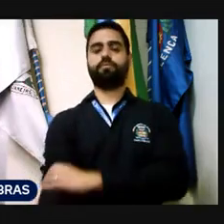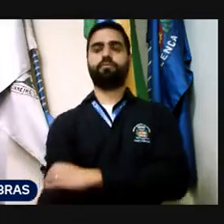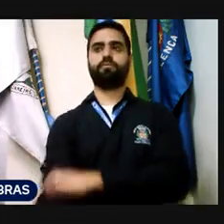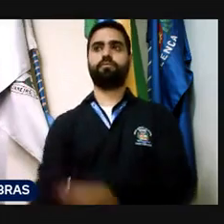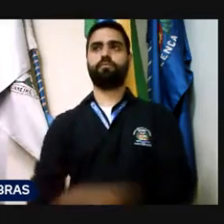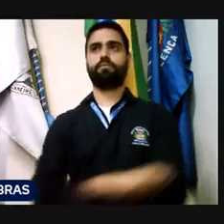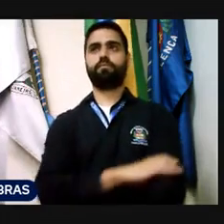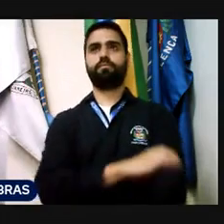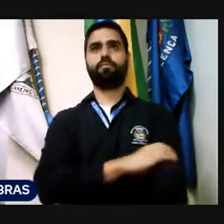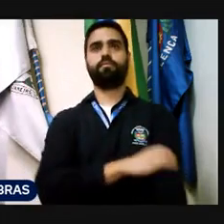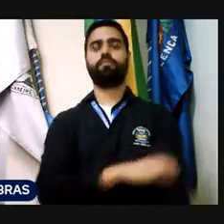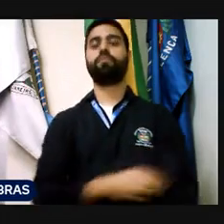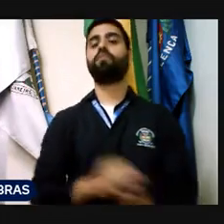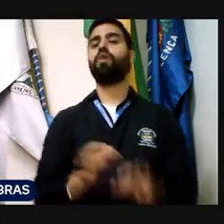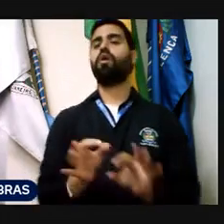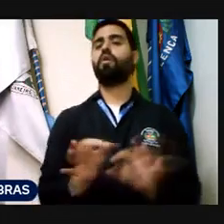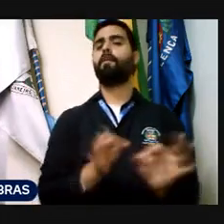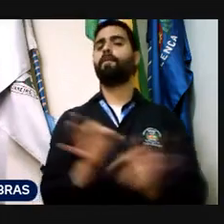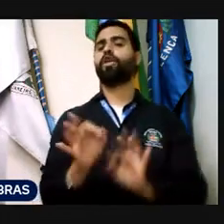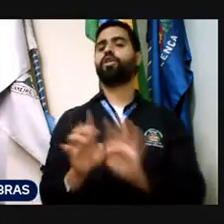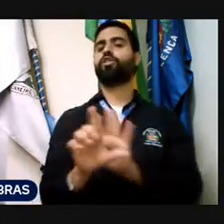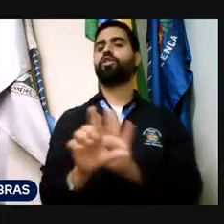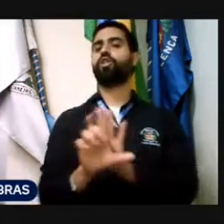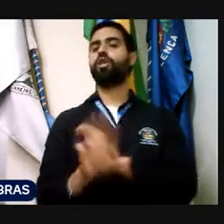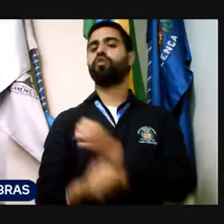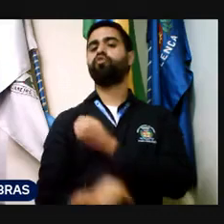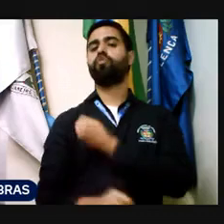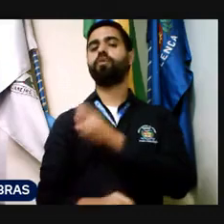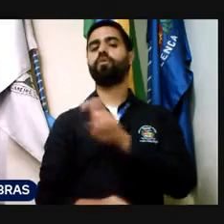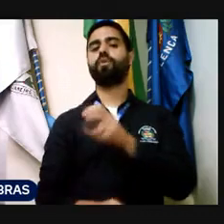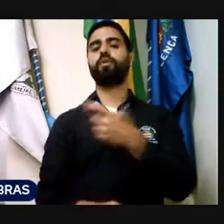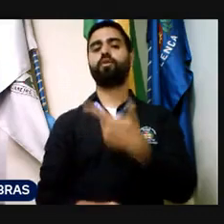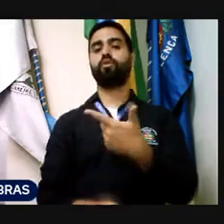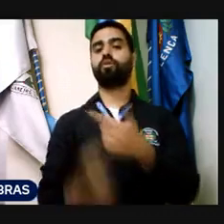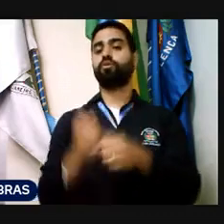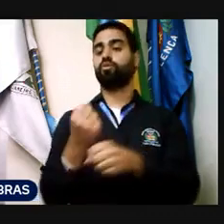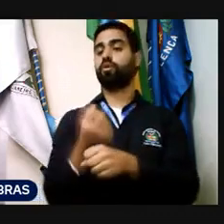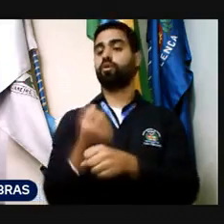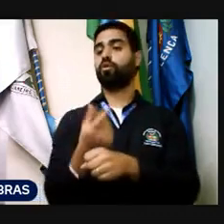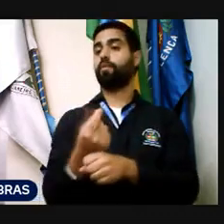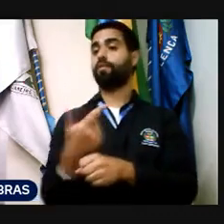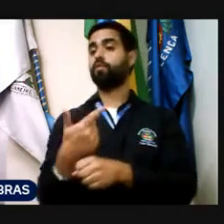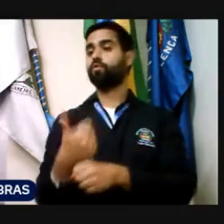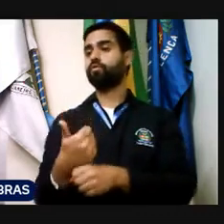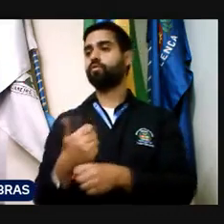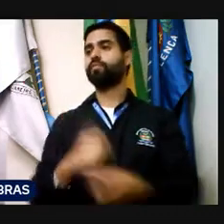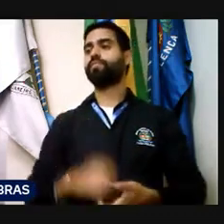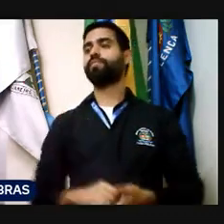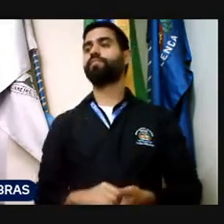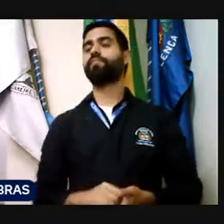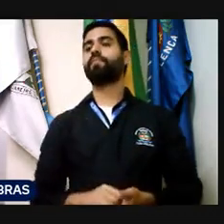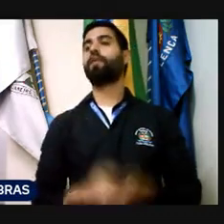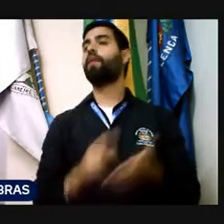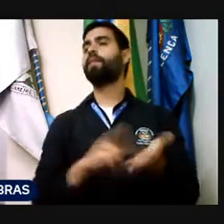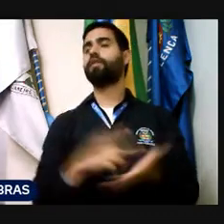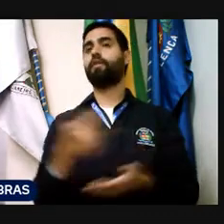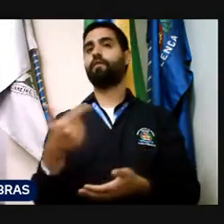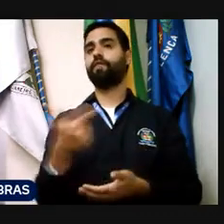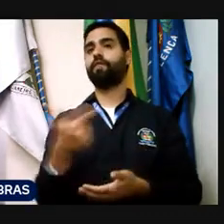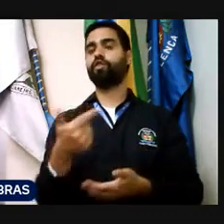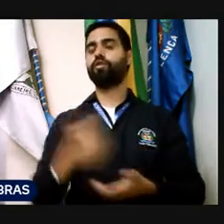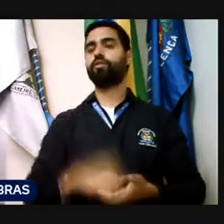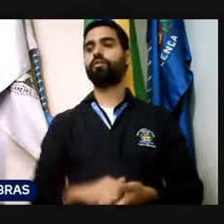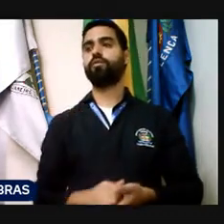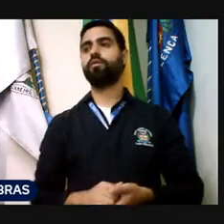Projeto de lei ordinária, número 52/2021, mensagem 22 do Poder